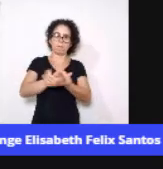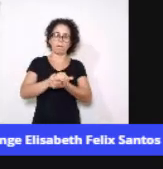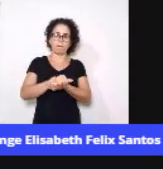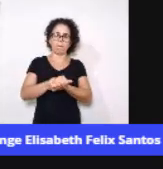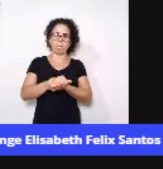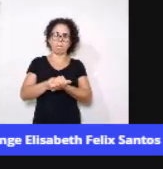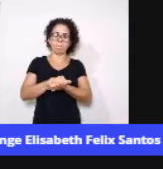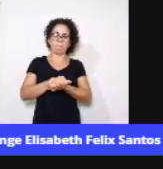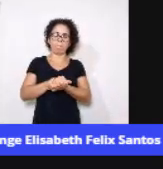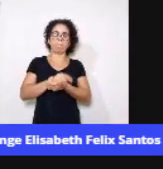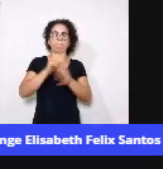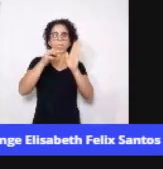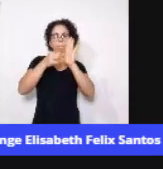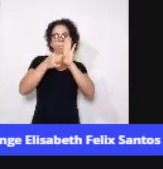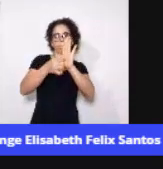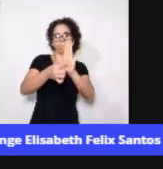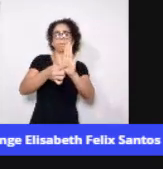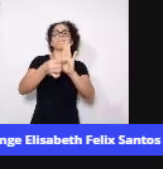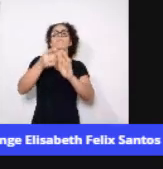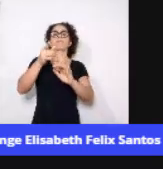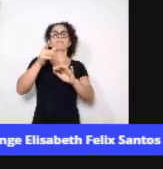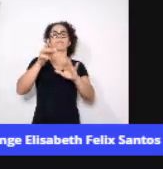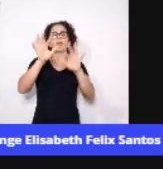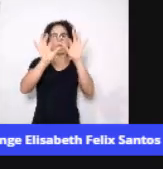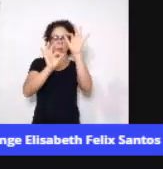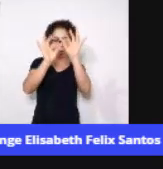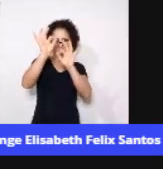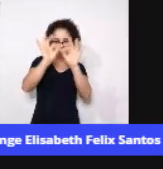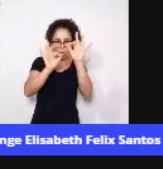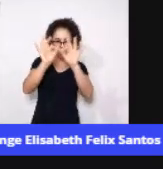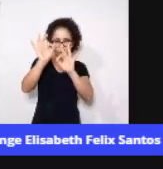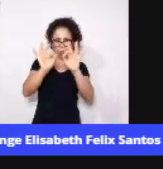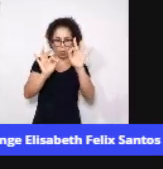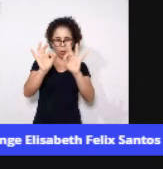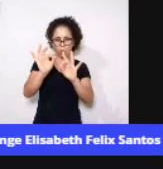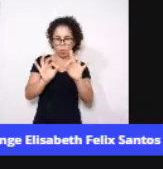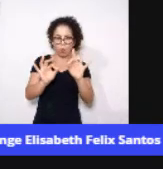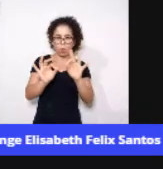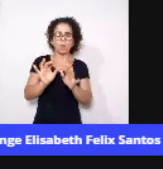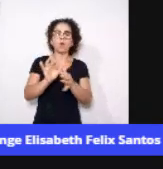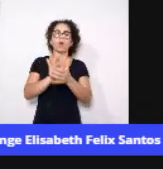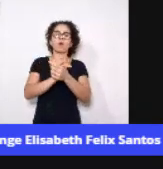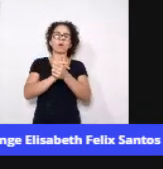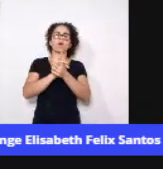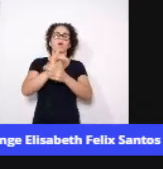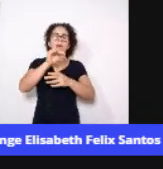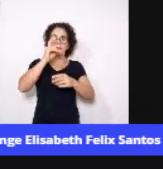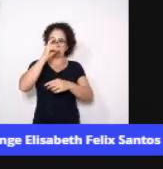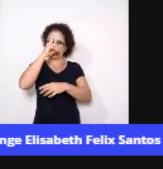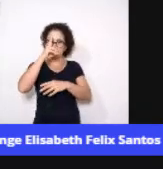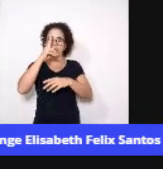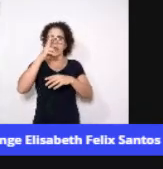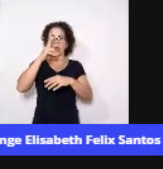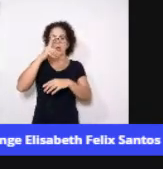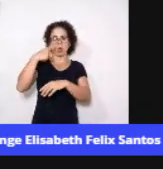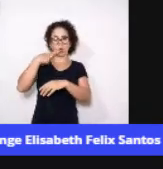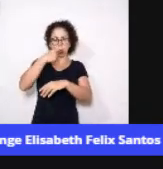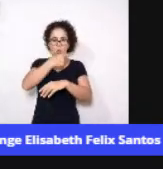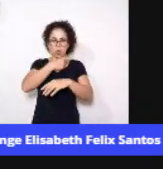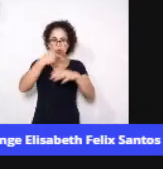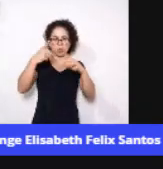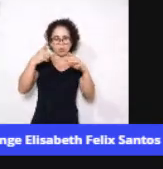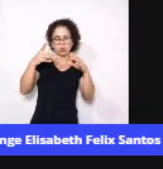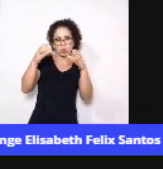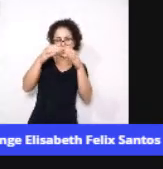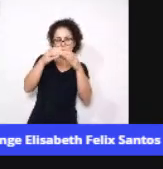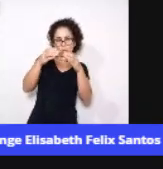Vai aparecer, então, as configurações para nós criarmos a nossa turma, ou seja, criarmos o